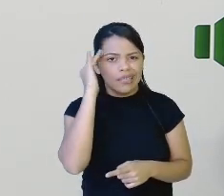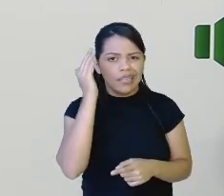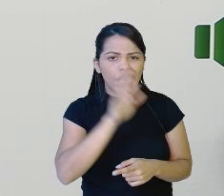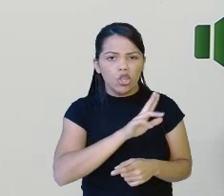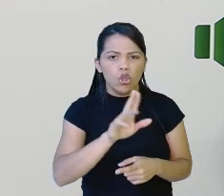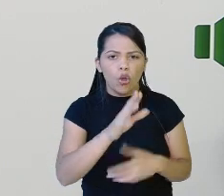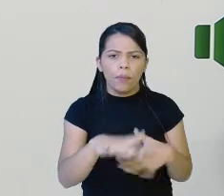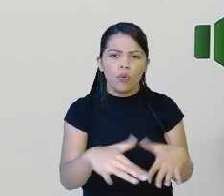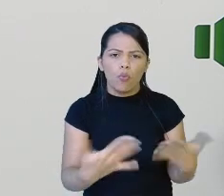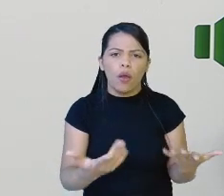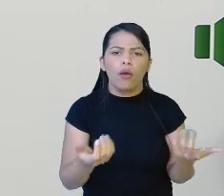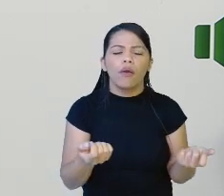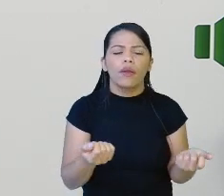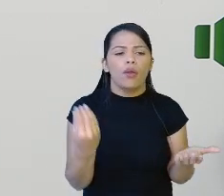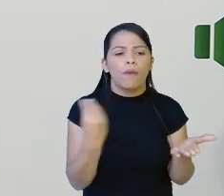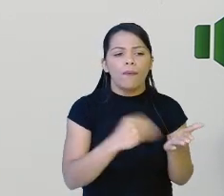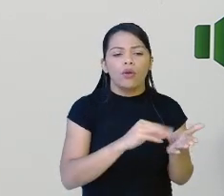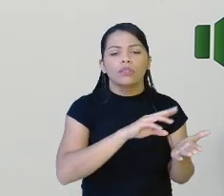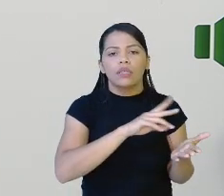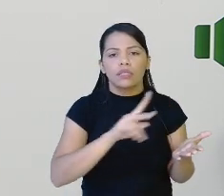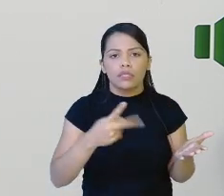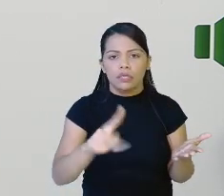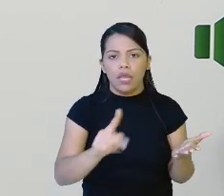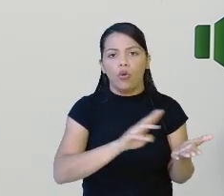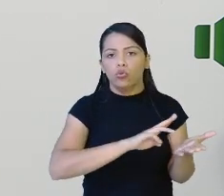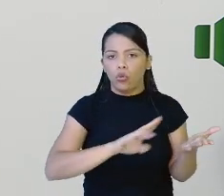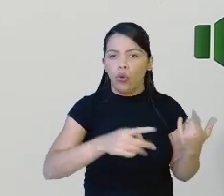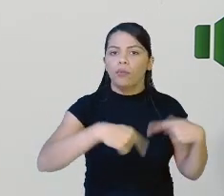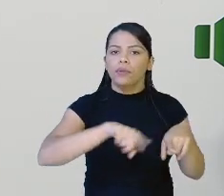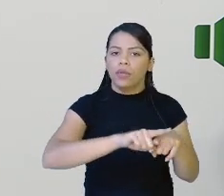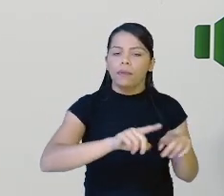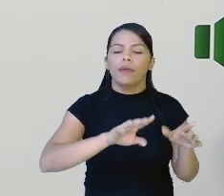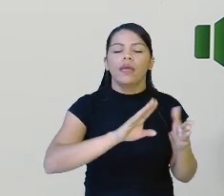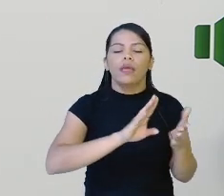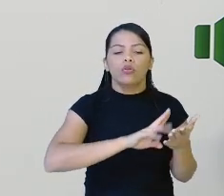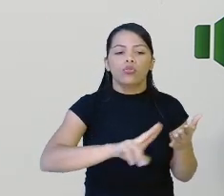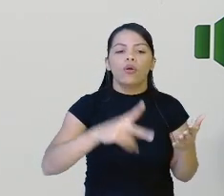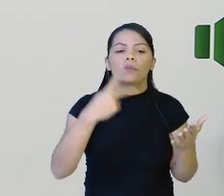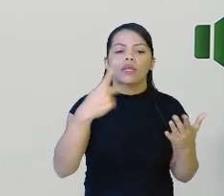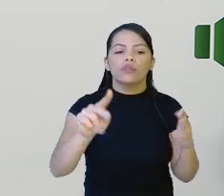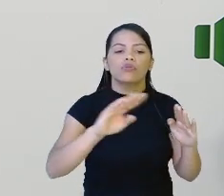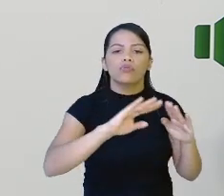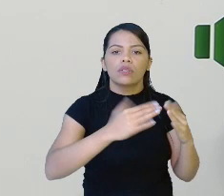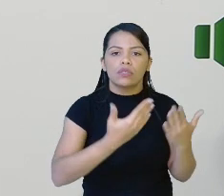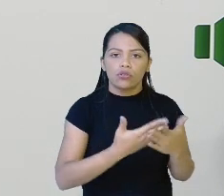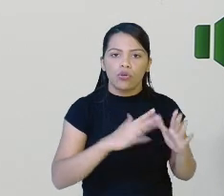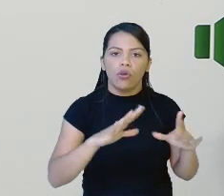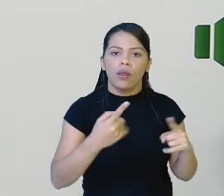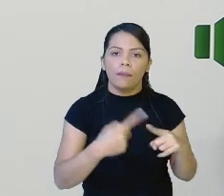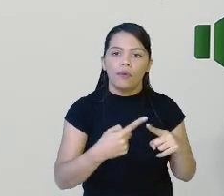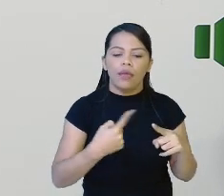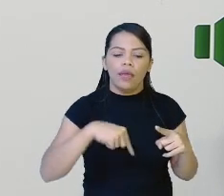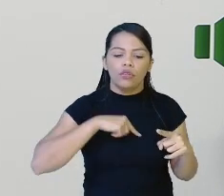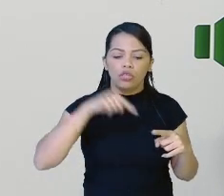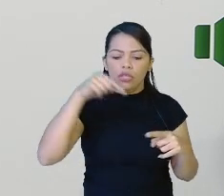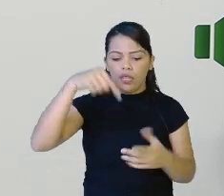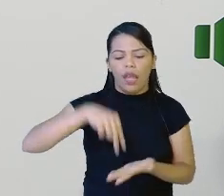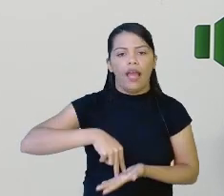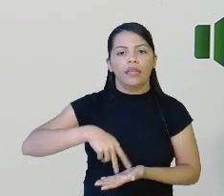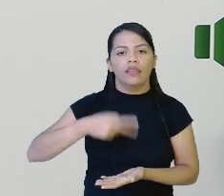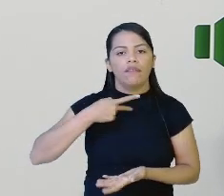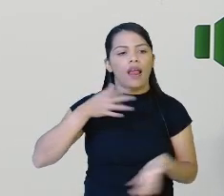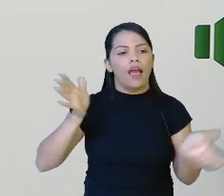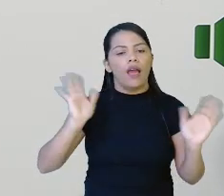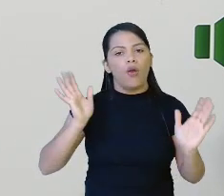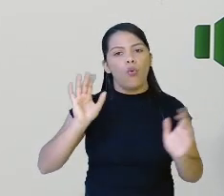tua escola, eu vou ter o maior prazer, tanto eu como meus colegas aqui, teremos o maior prazer de mandar um alô para você e tirar a